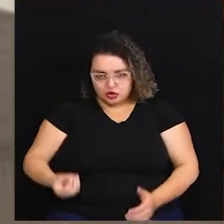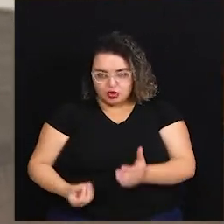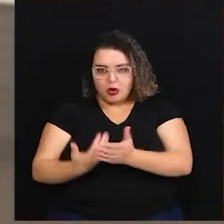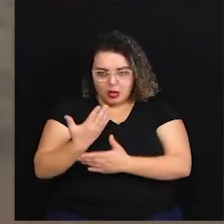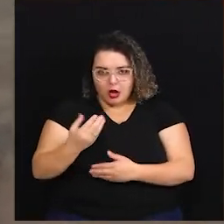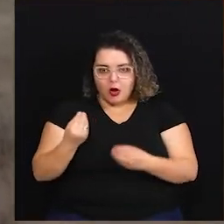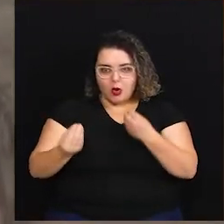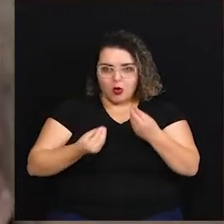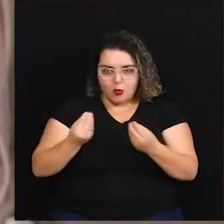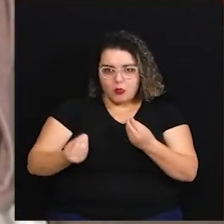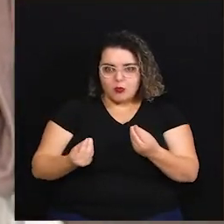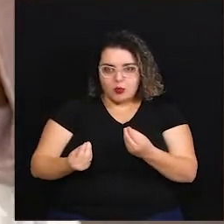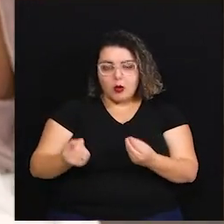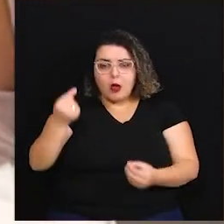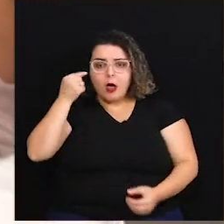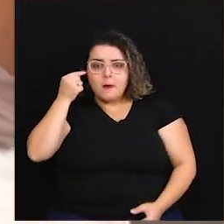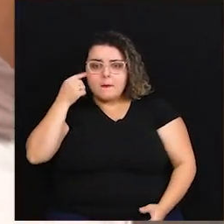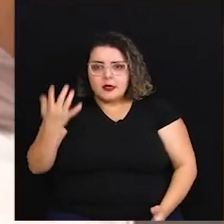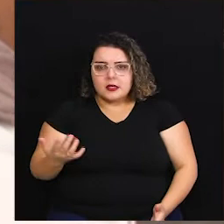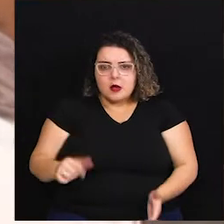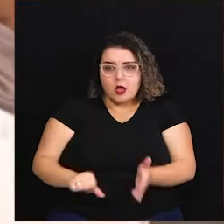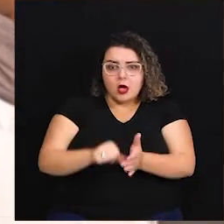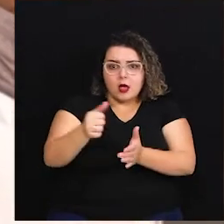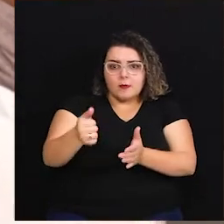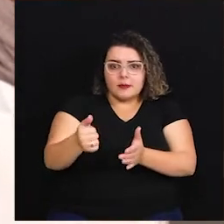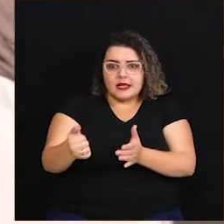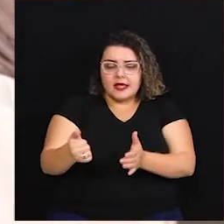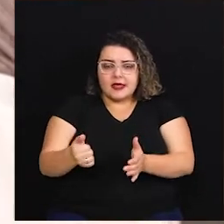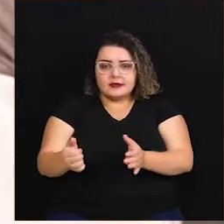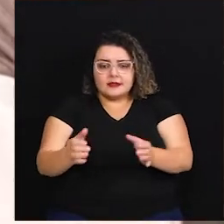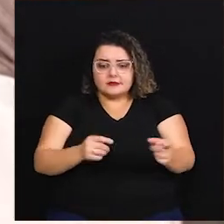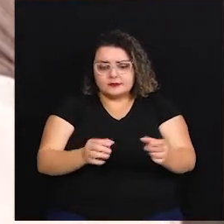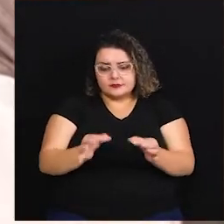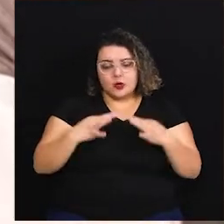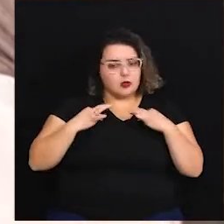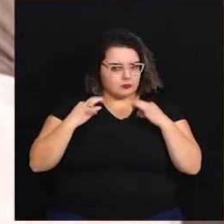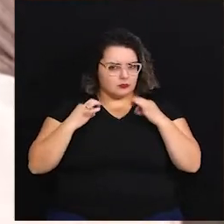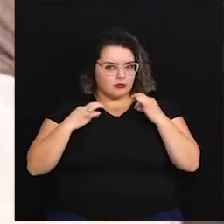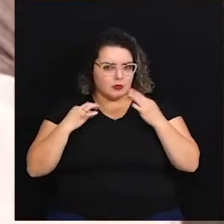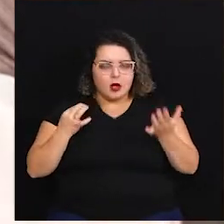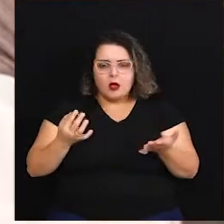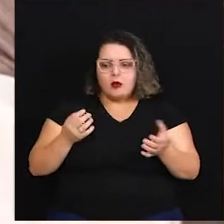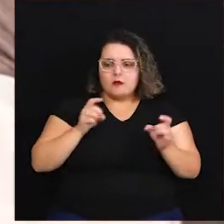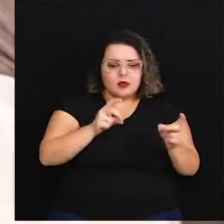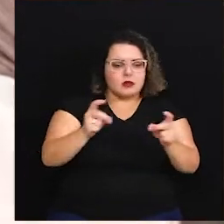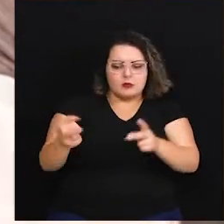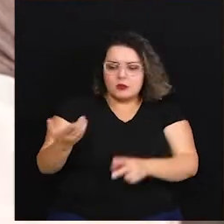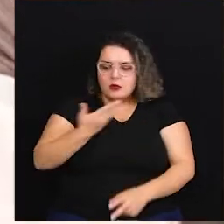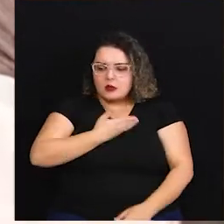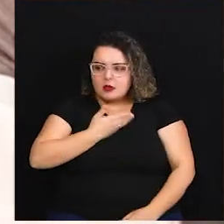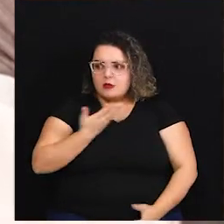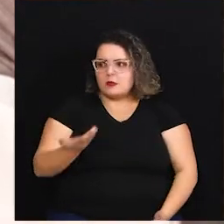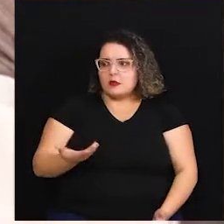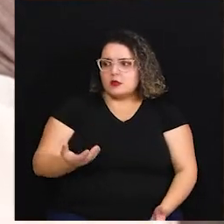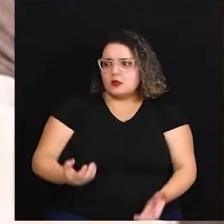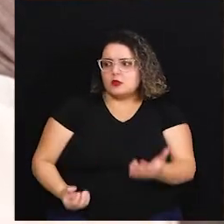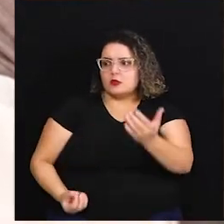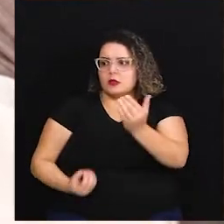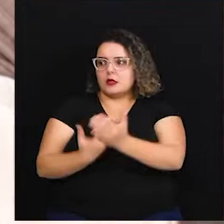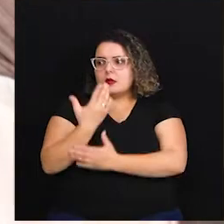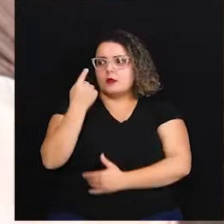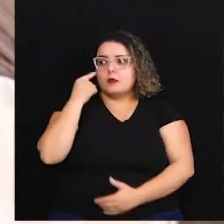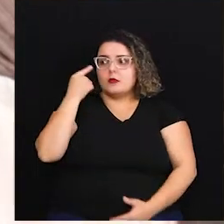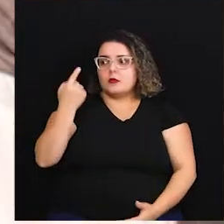foi o início do início, quando vocês ainda pensaram em fazer as primeiras peças, vender para os amigos mais próximos? Fala um pouquinho